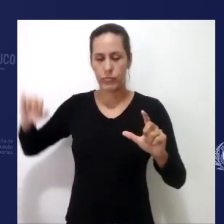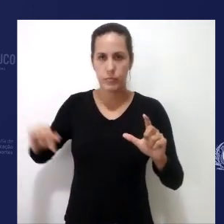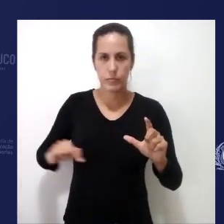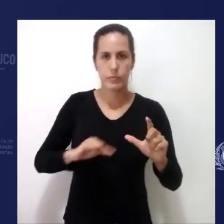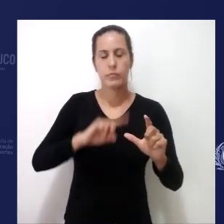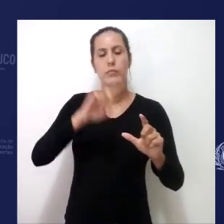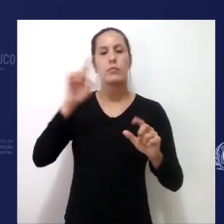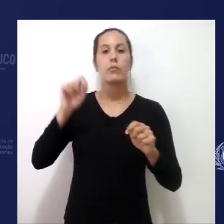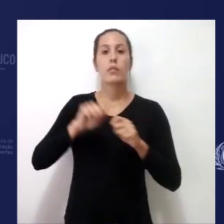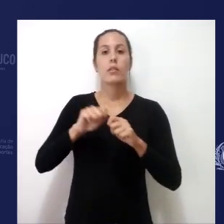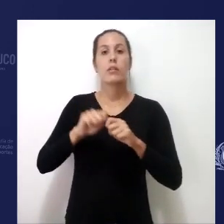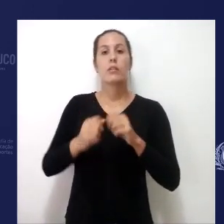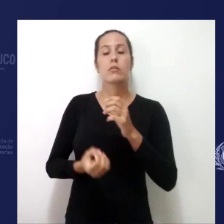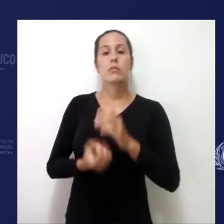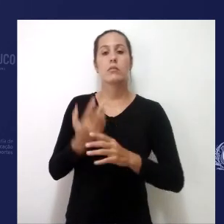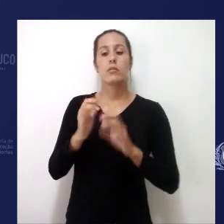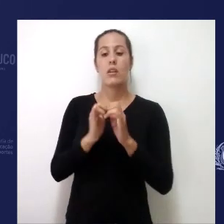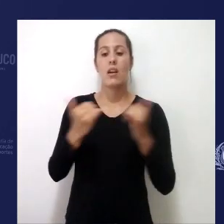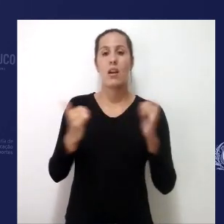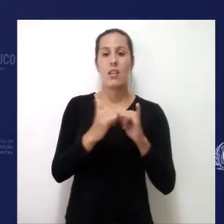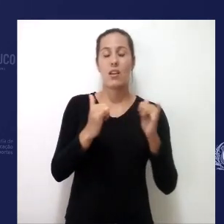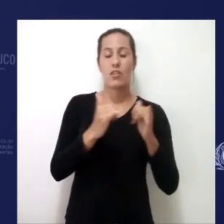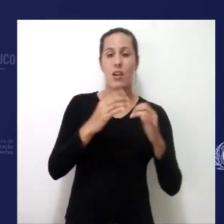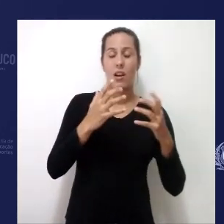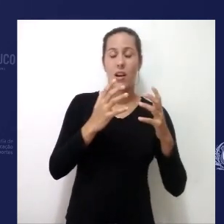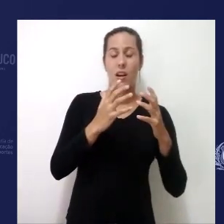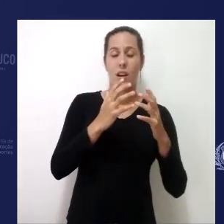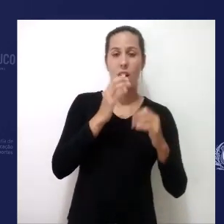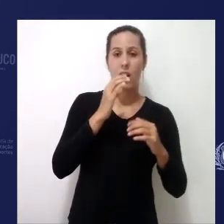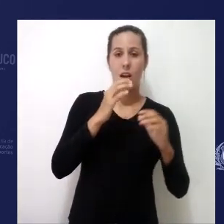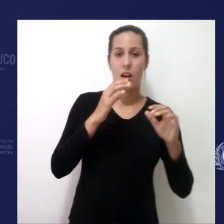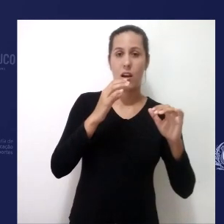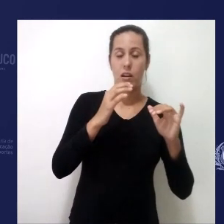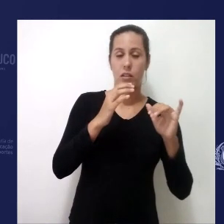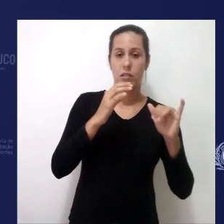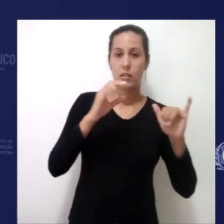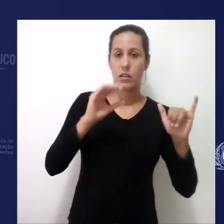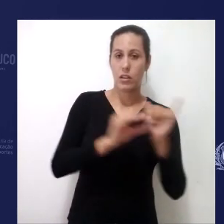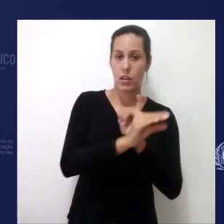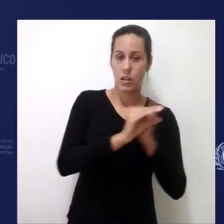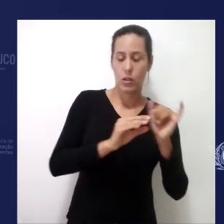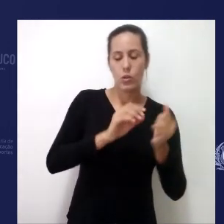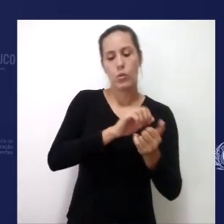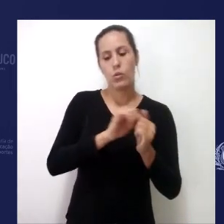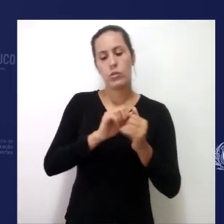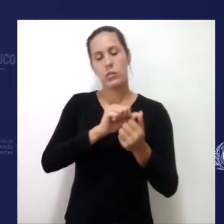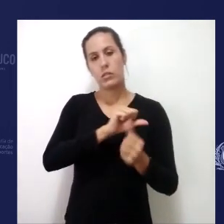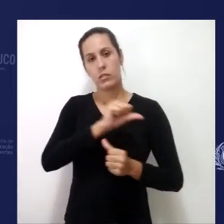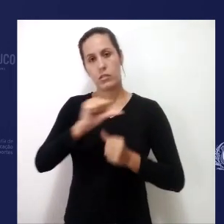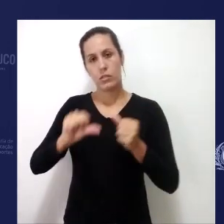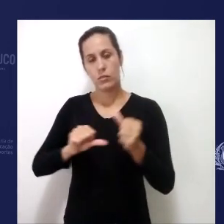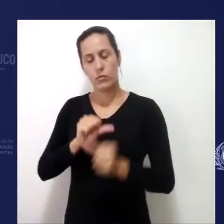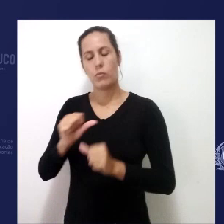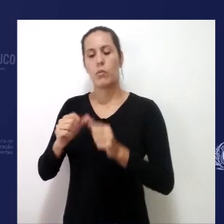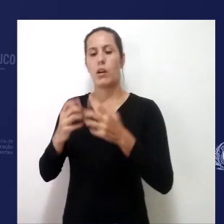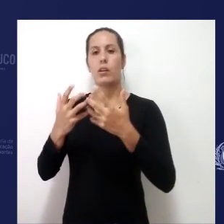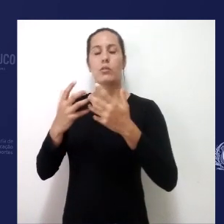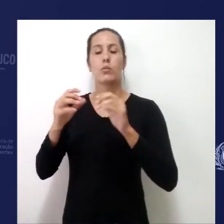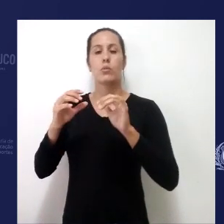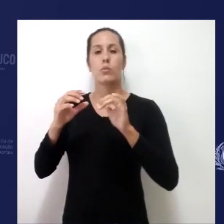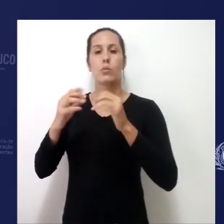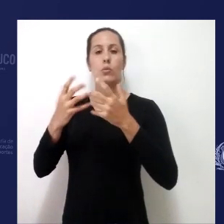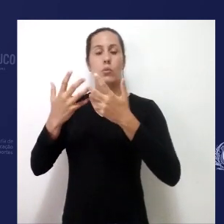energia do vapor seja transformada em energia mecânica. Bora lá comigo, Falando aí de